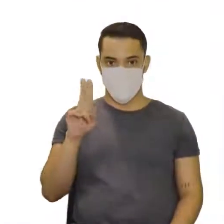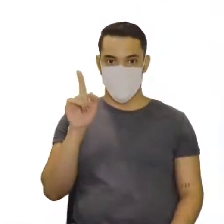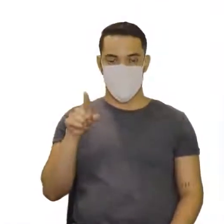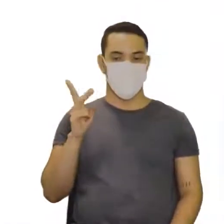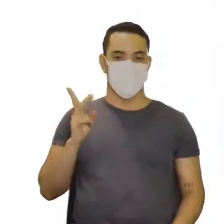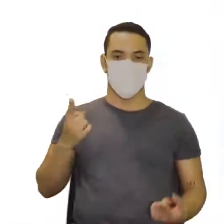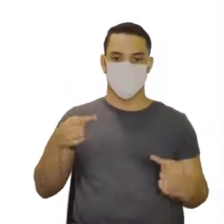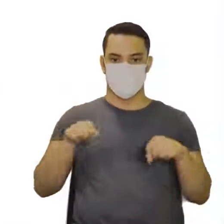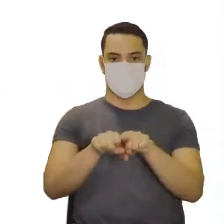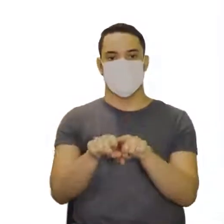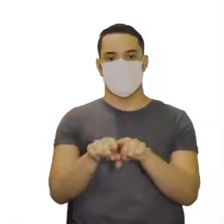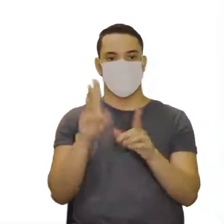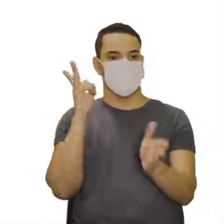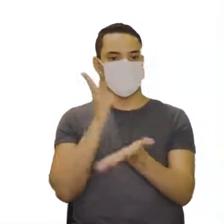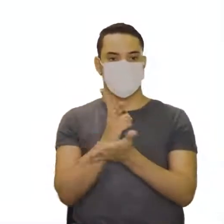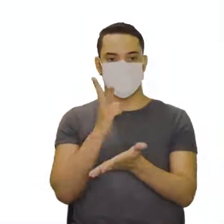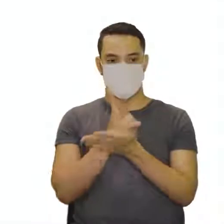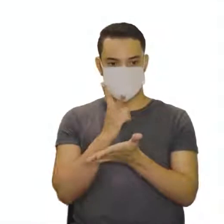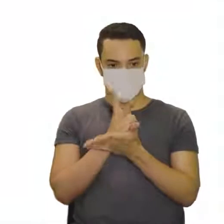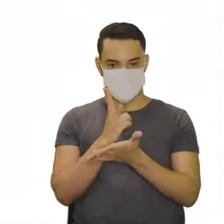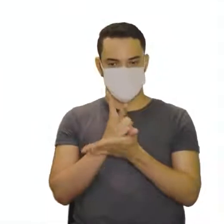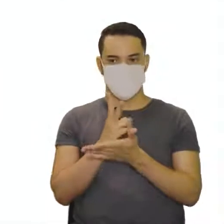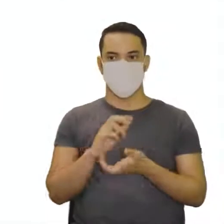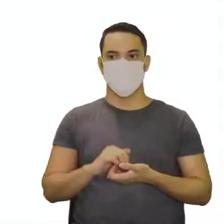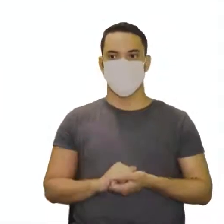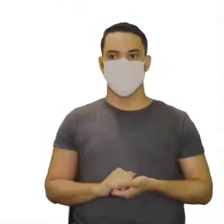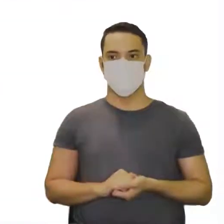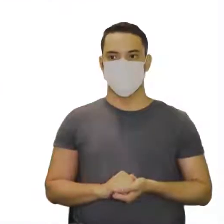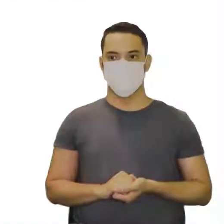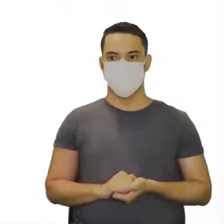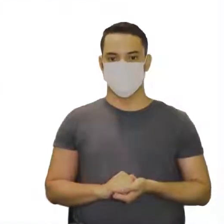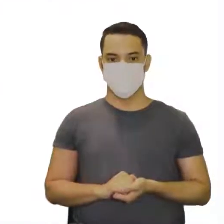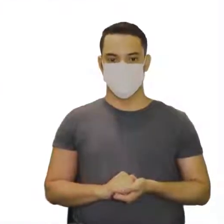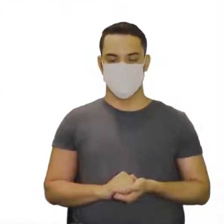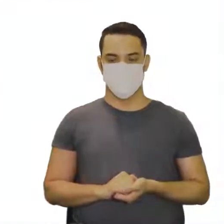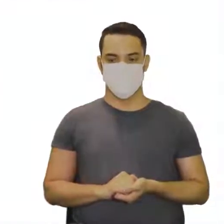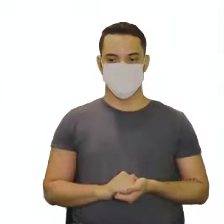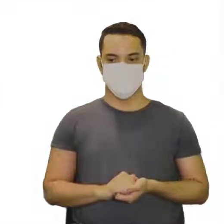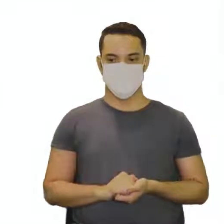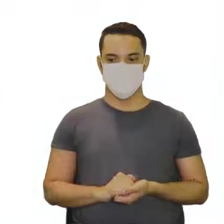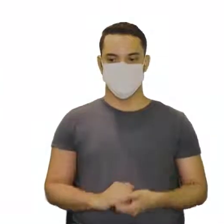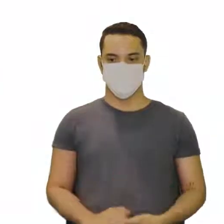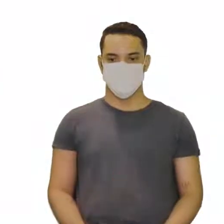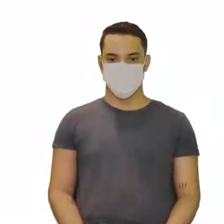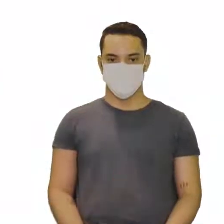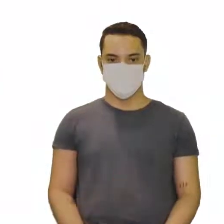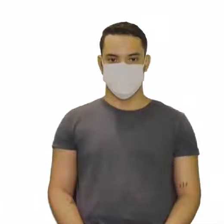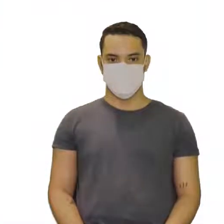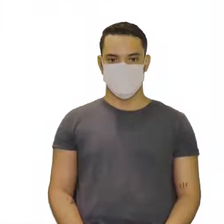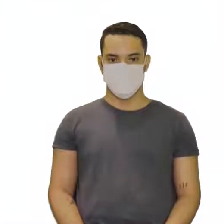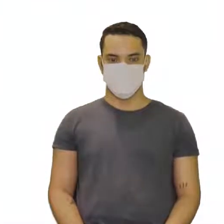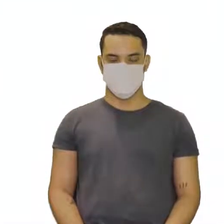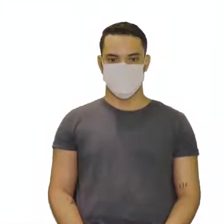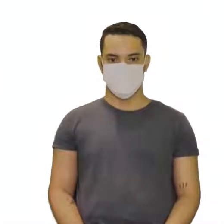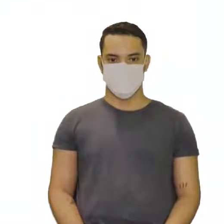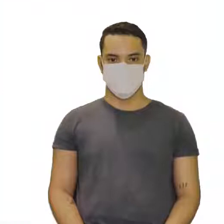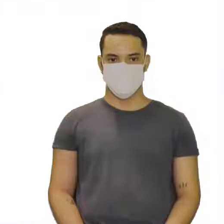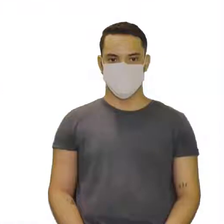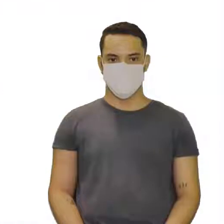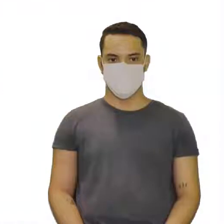tá bom? Então, nós temos aqui um geradorzinho de corrente contínua, ok? Tá aqui em cima, ó.